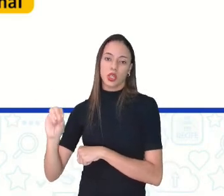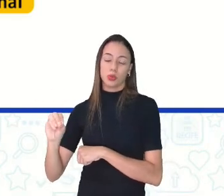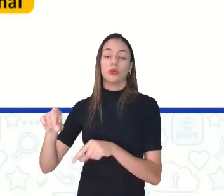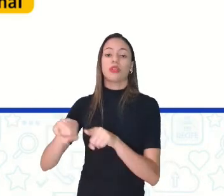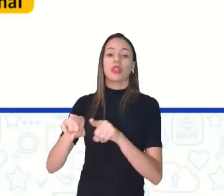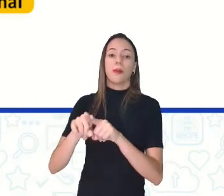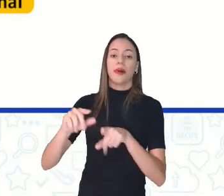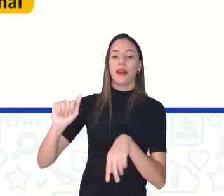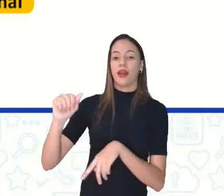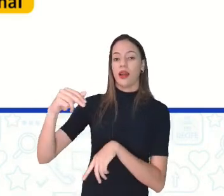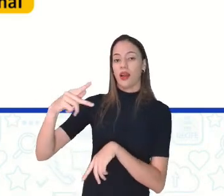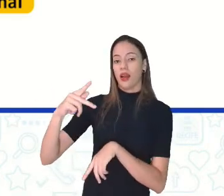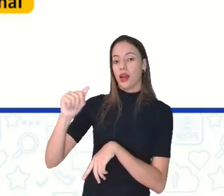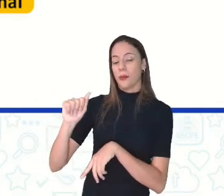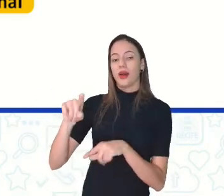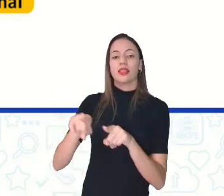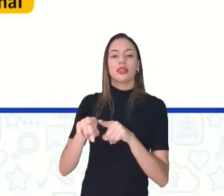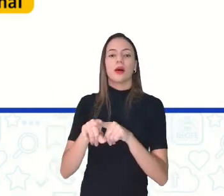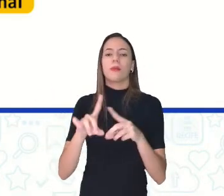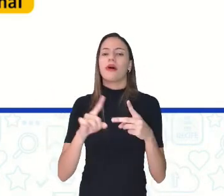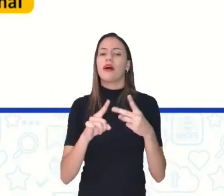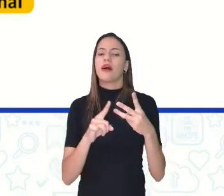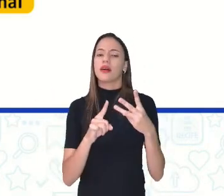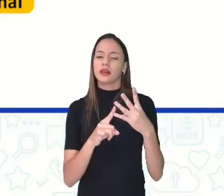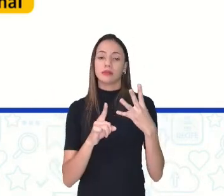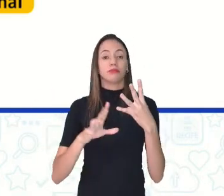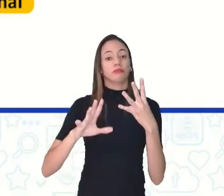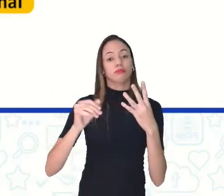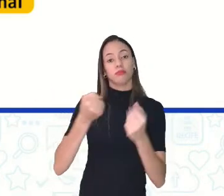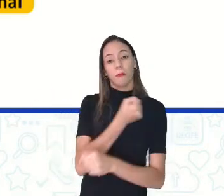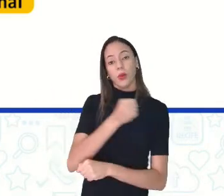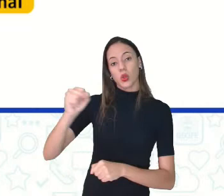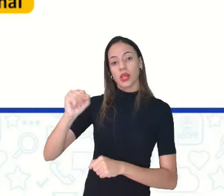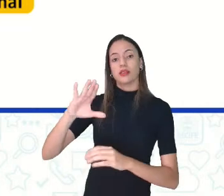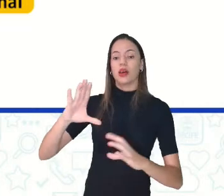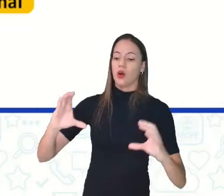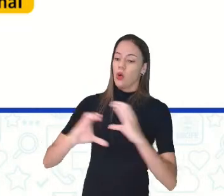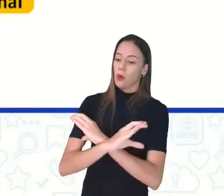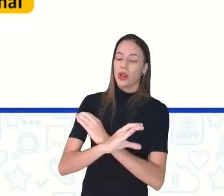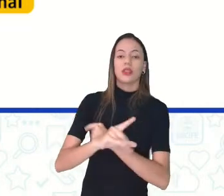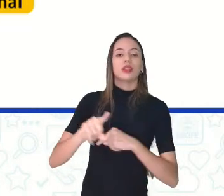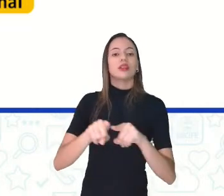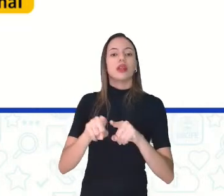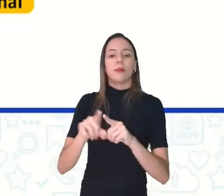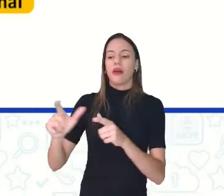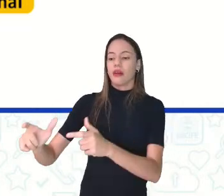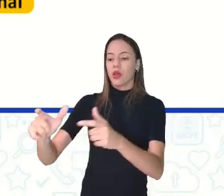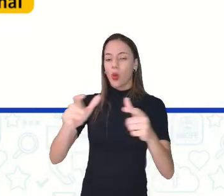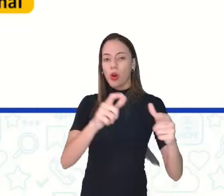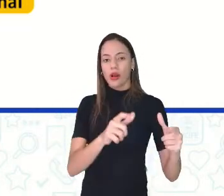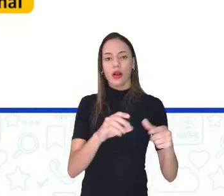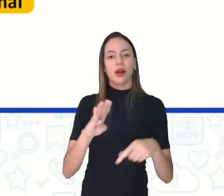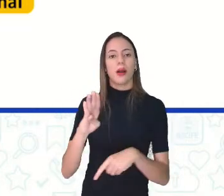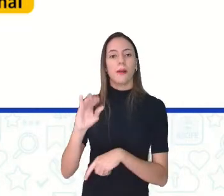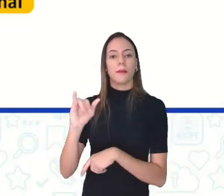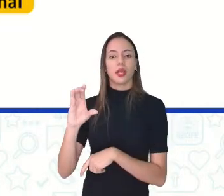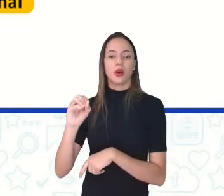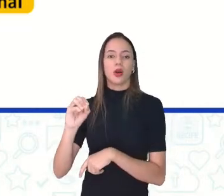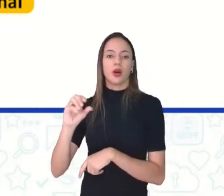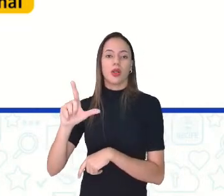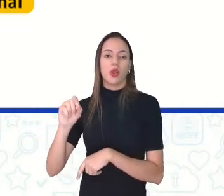proteção integral, Refúgio de Vida Silvestre, Parque Nacional, Reserva Biológica e